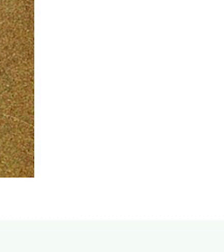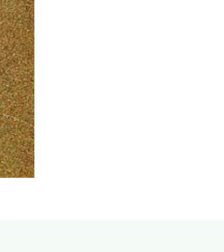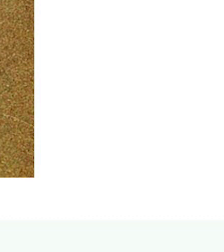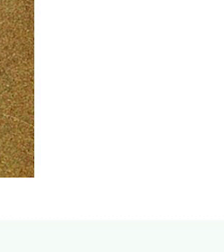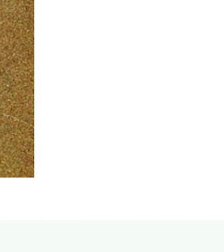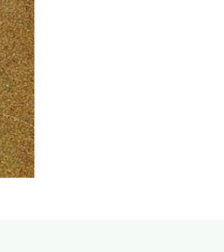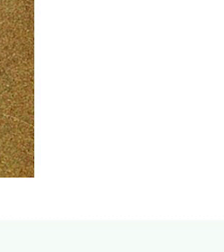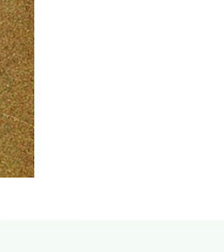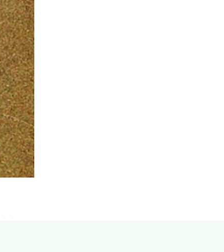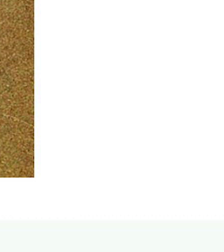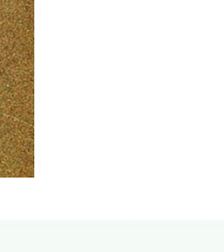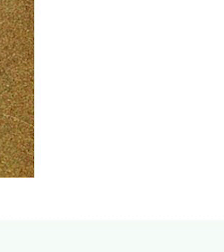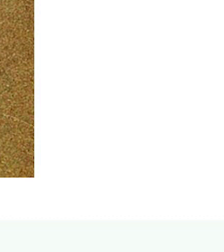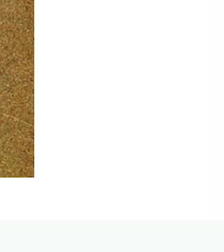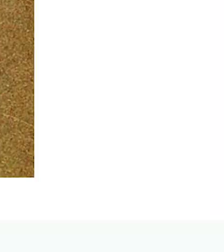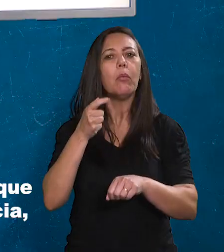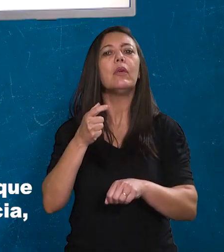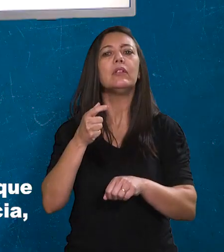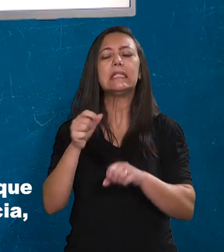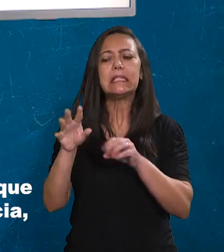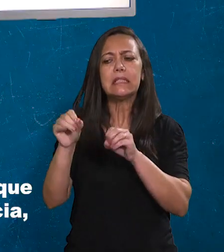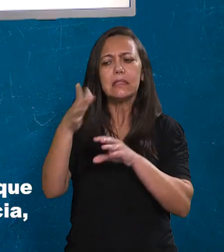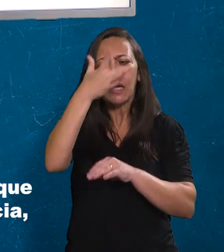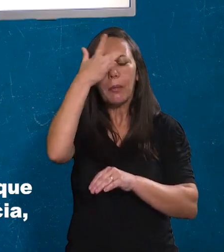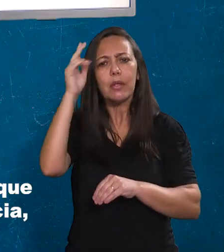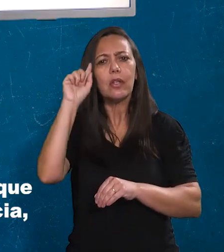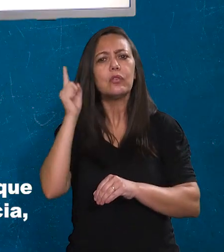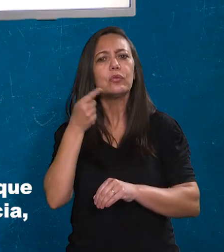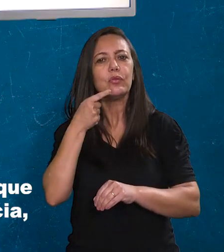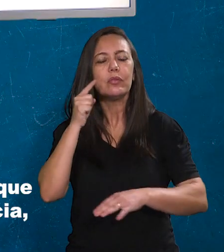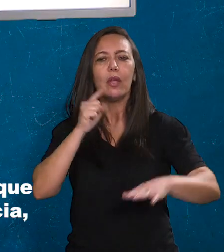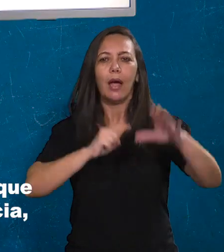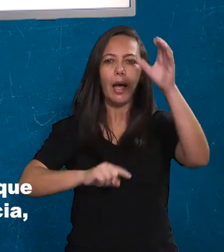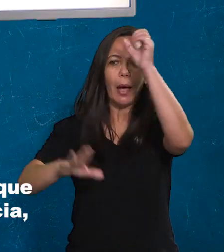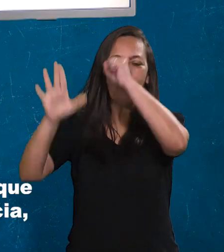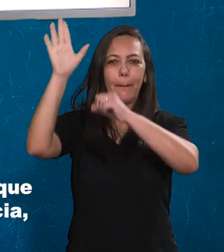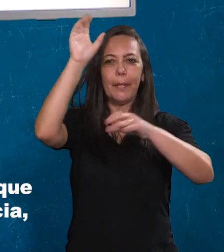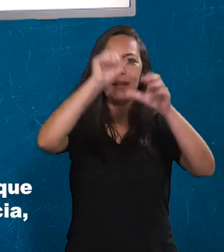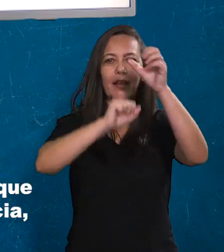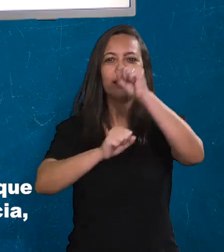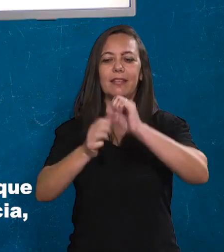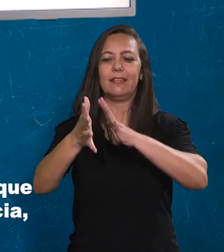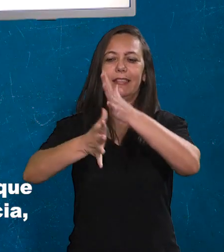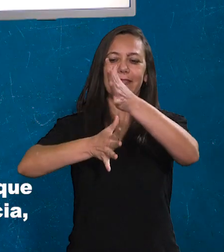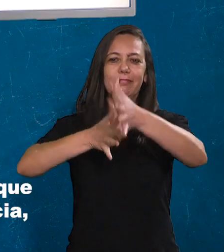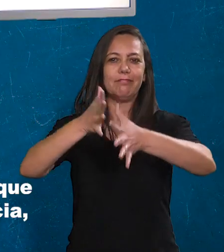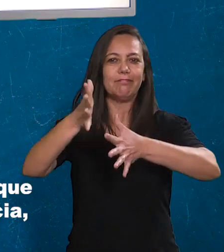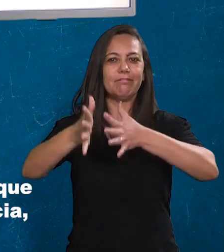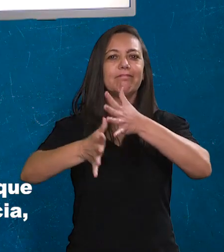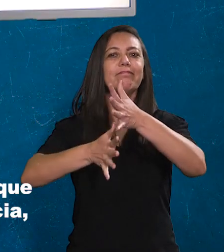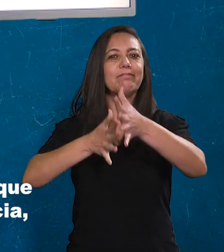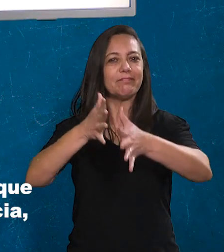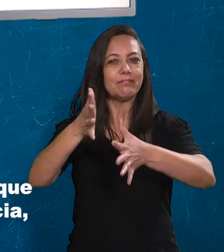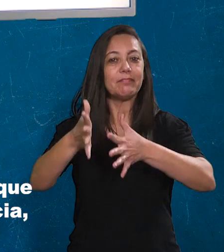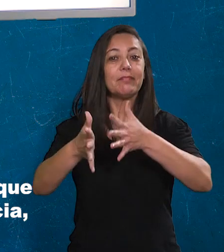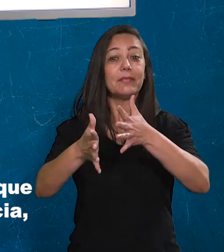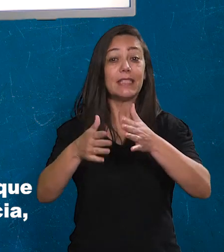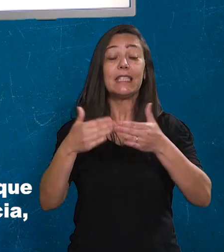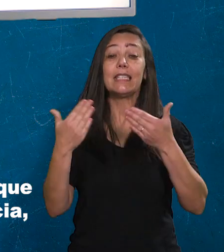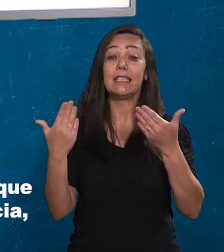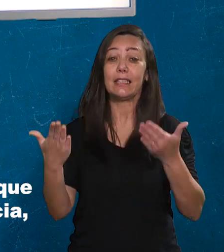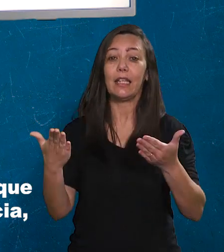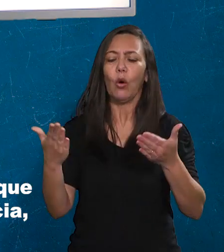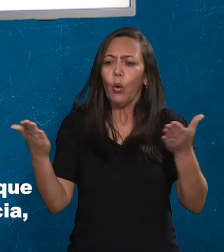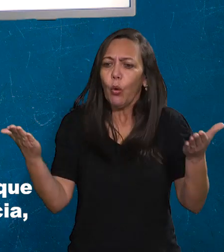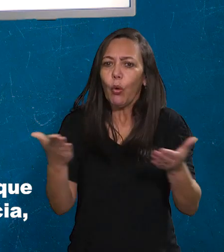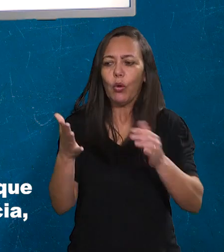imperador, ensinando as pessoas surdas a aprenderem a língua de sinais, e por isso que hoje